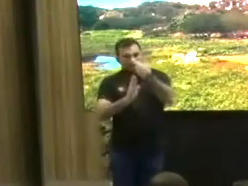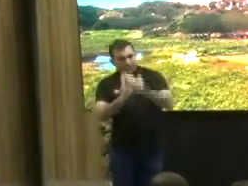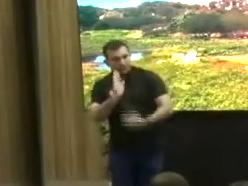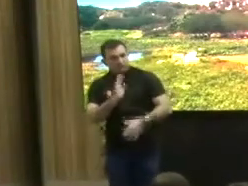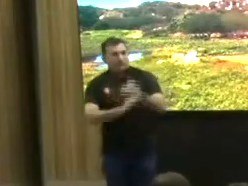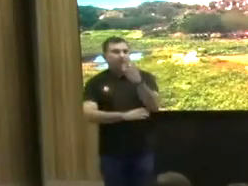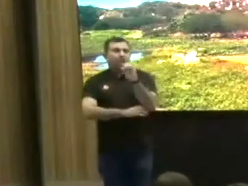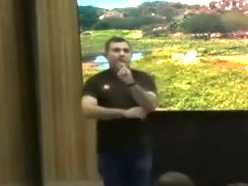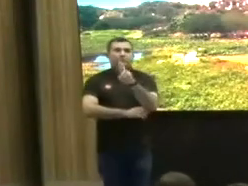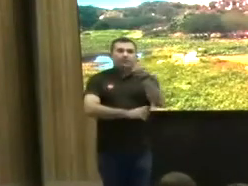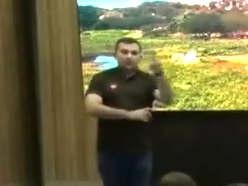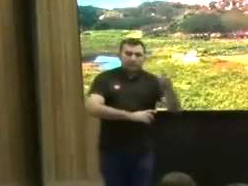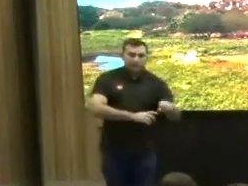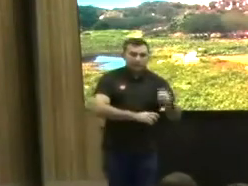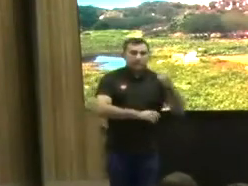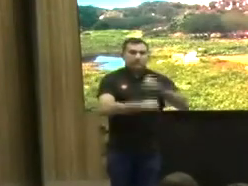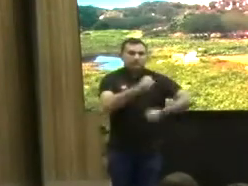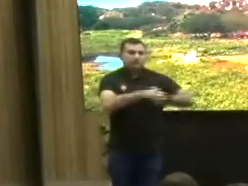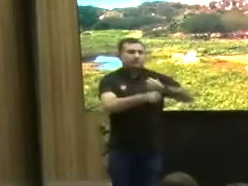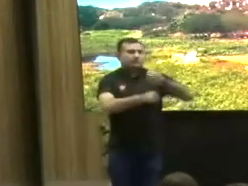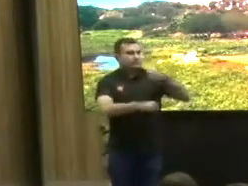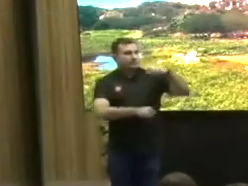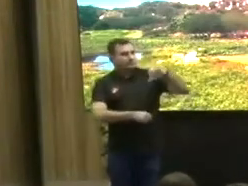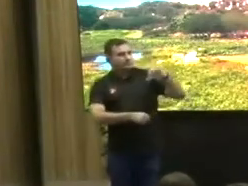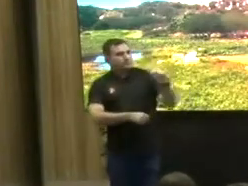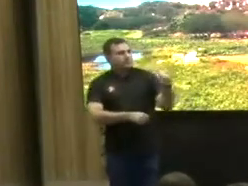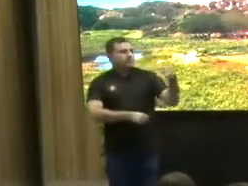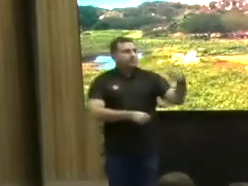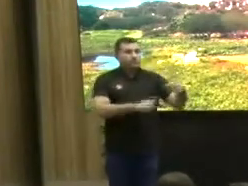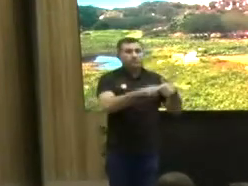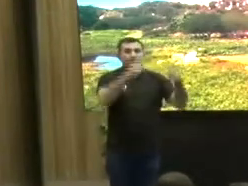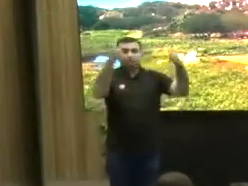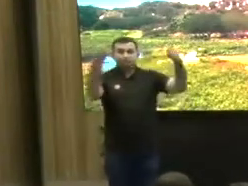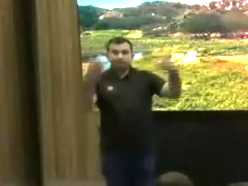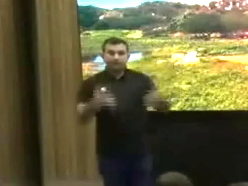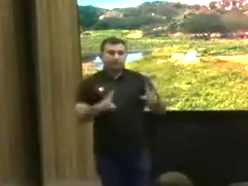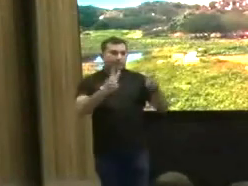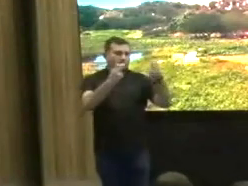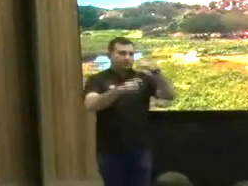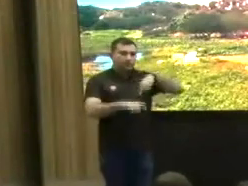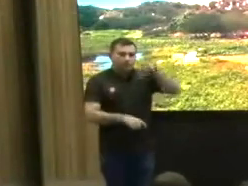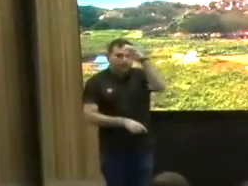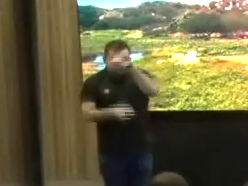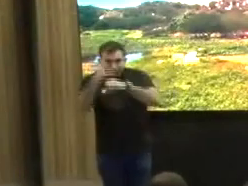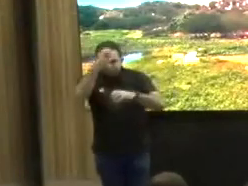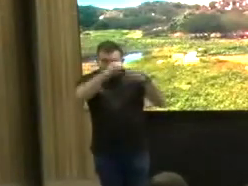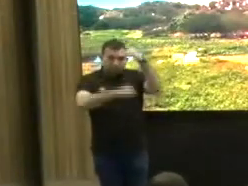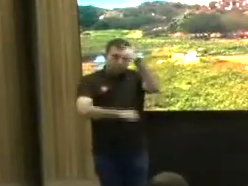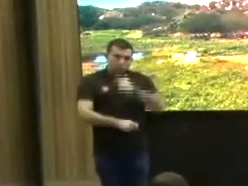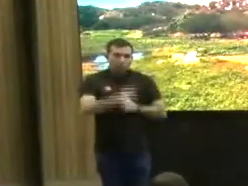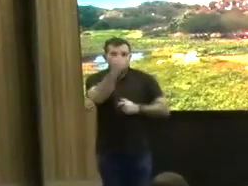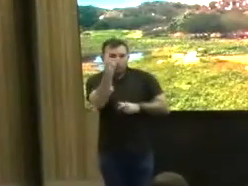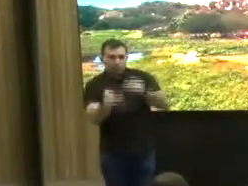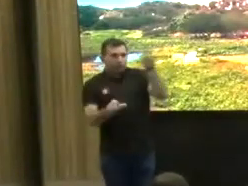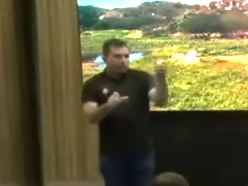em 72, ele falava em aprender a ser, e ele usa esse conceito